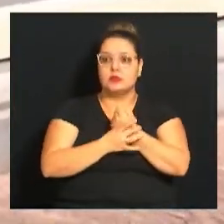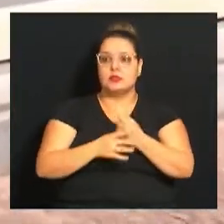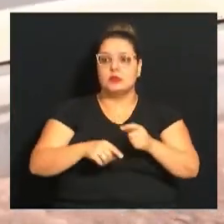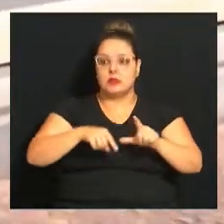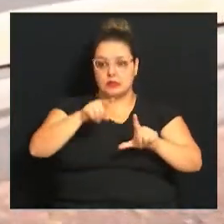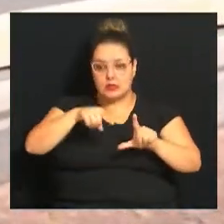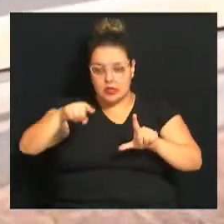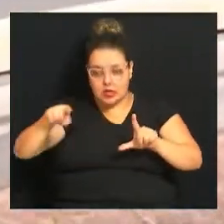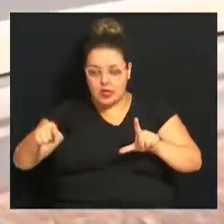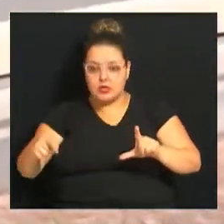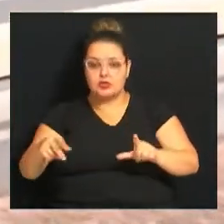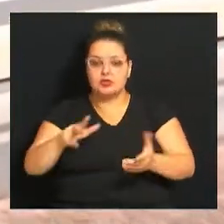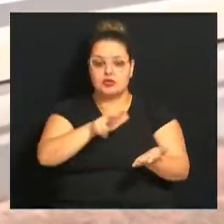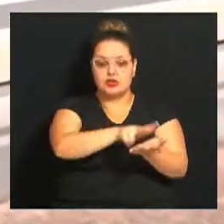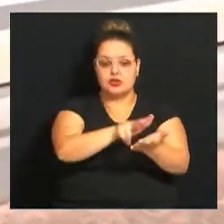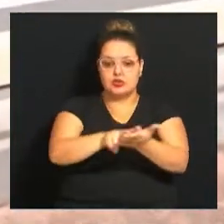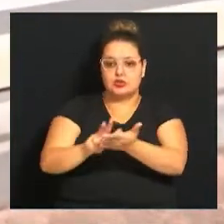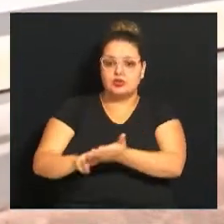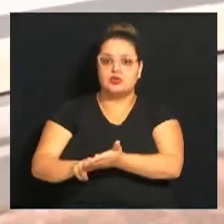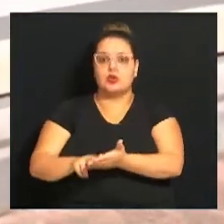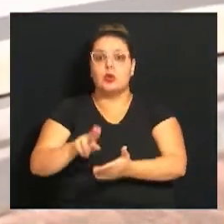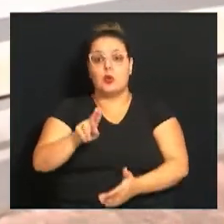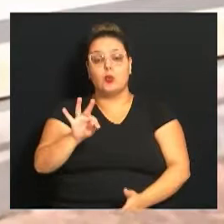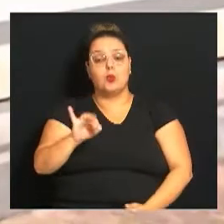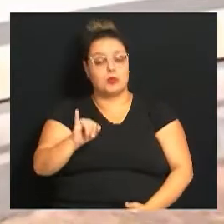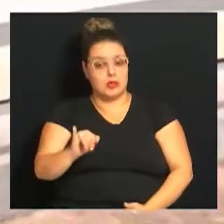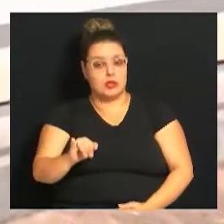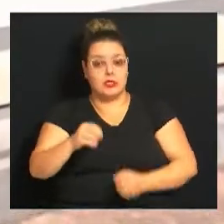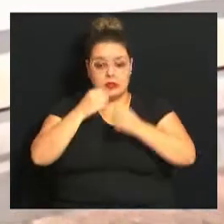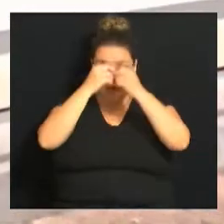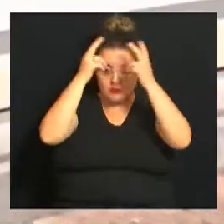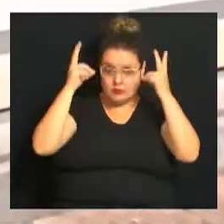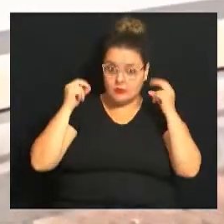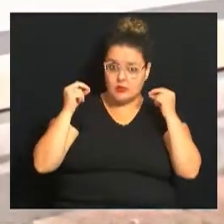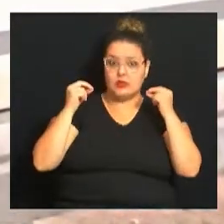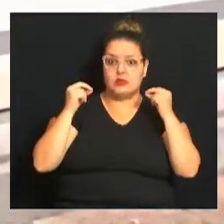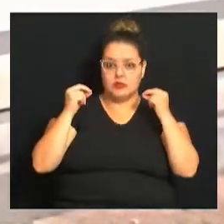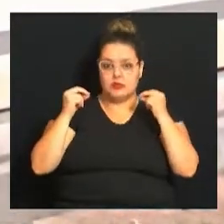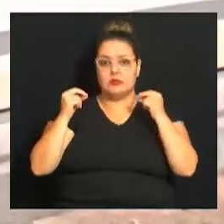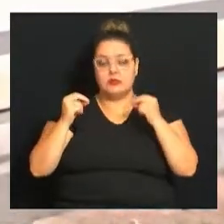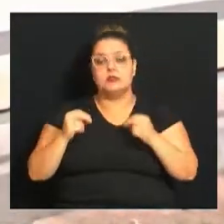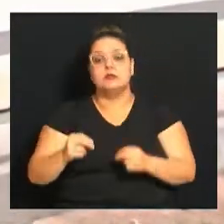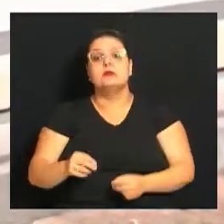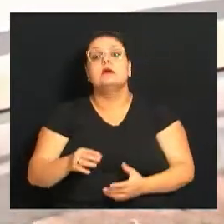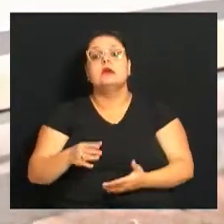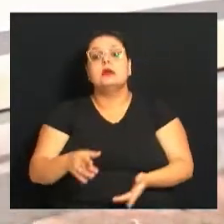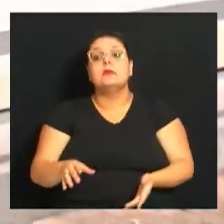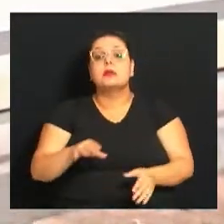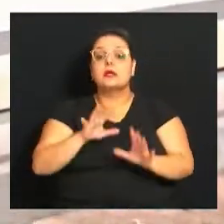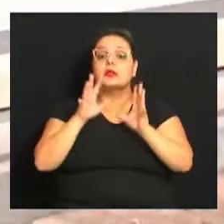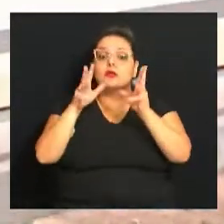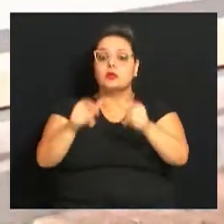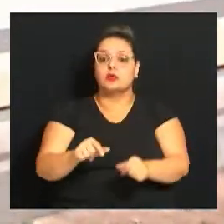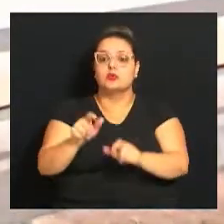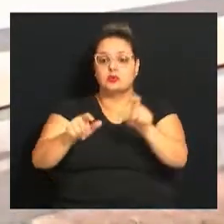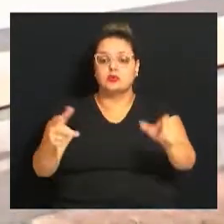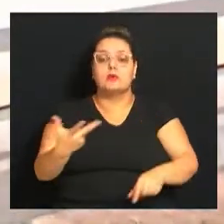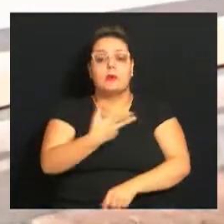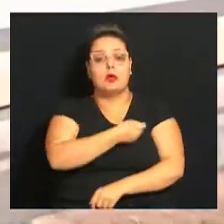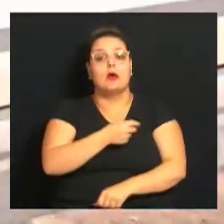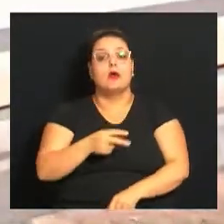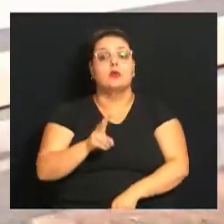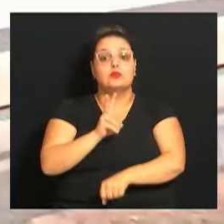internação, enfermarias, UTIs bem preocupantes. Então, o nosso intuito mesmo é fazer com que essa população se vacine antes, fique protegida em